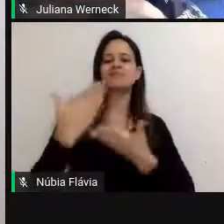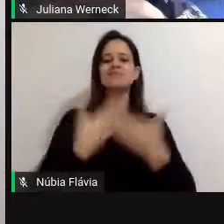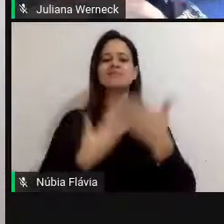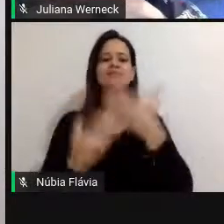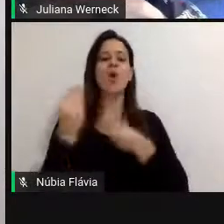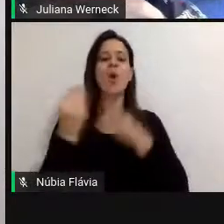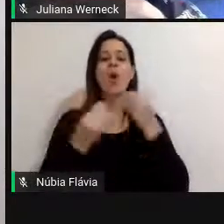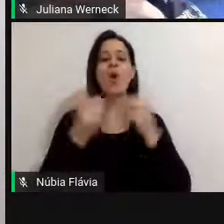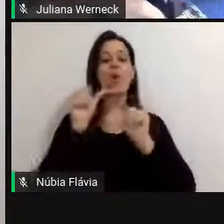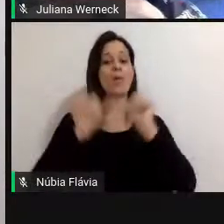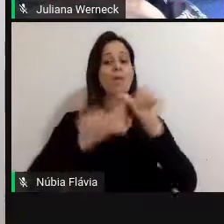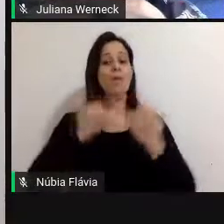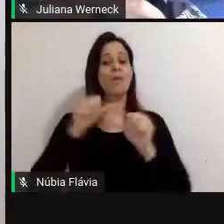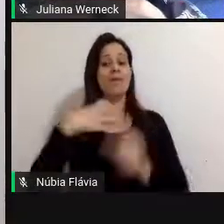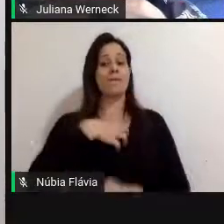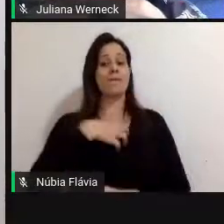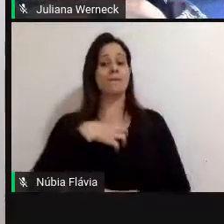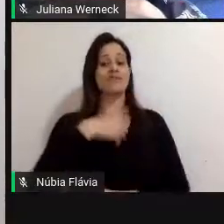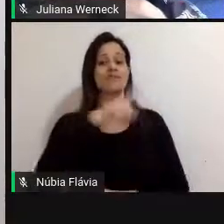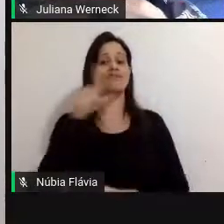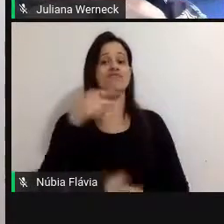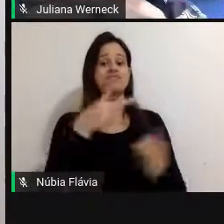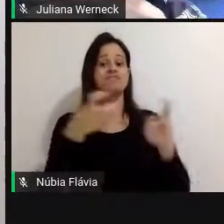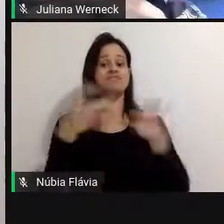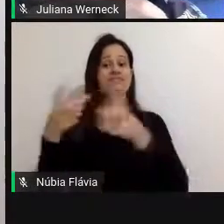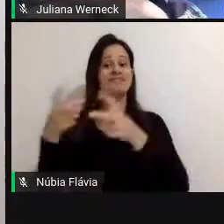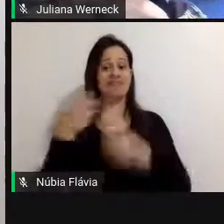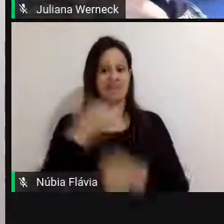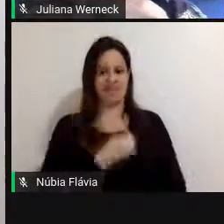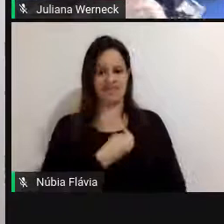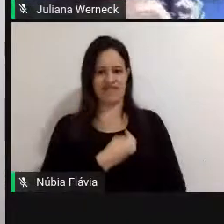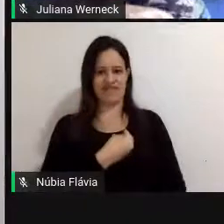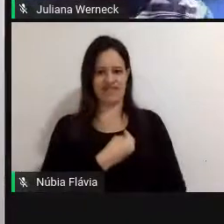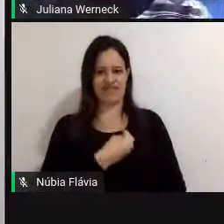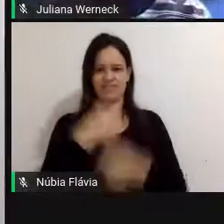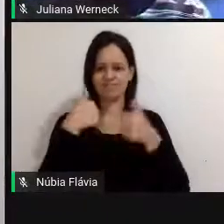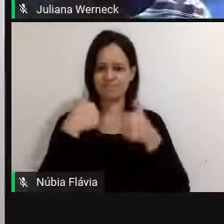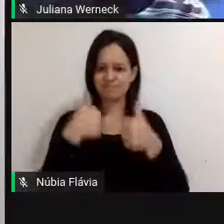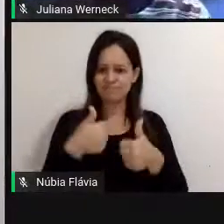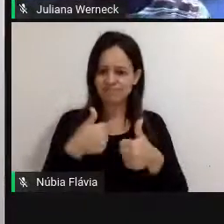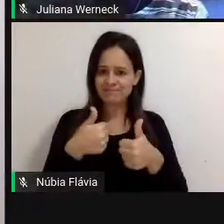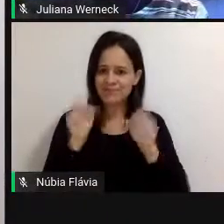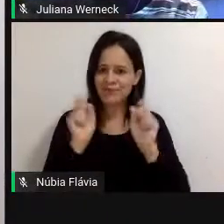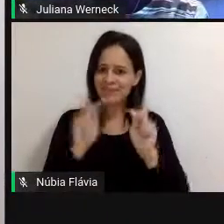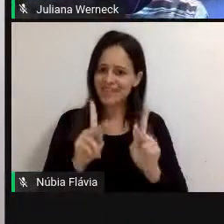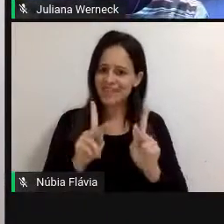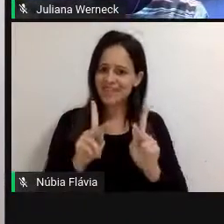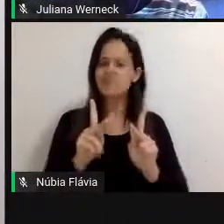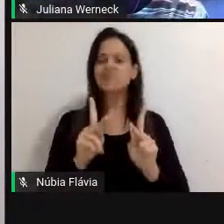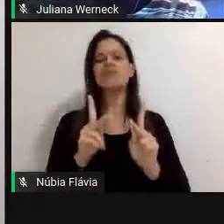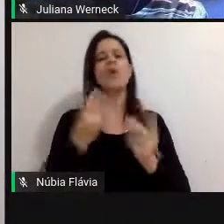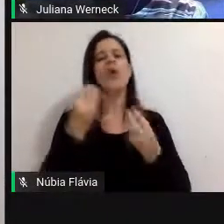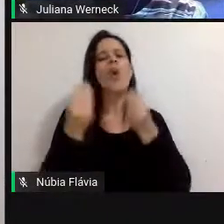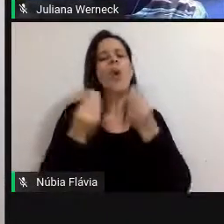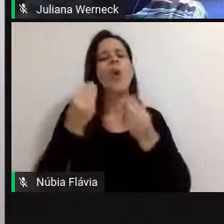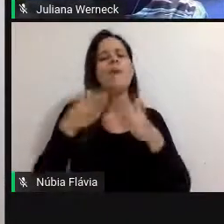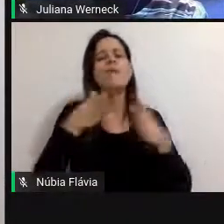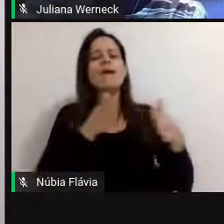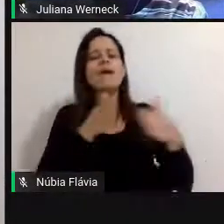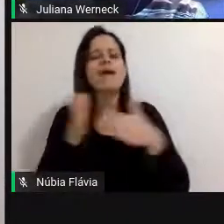a maneira como vocês enxergam a vida de vocês, ok? Então, hoje a gente vai falar, como a Ju disse, sobre caminhos para uma